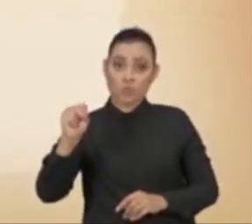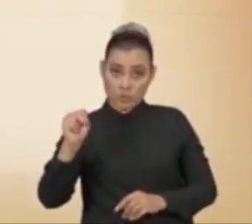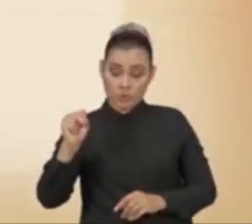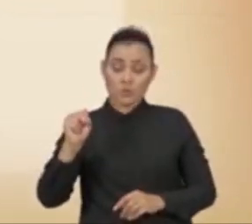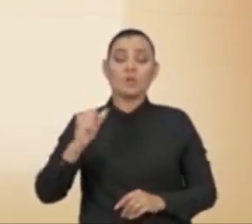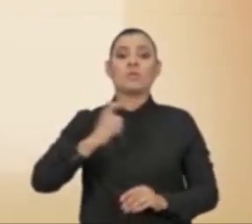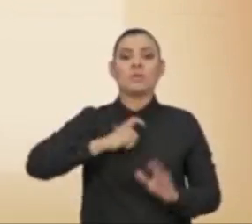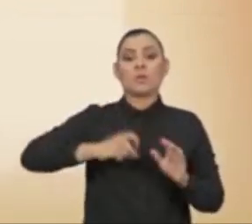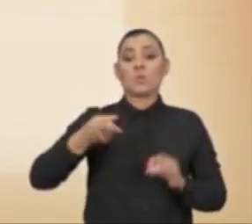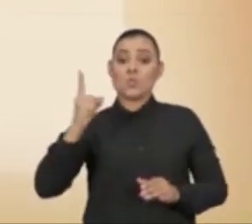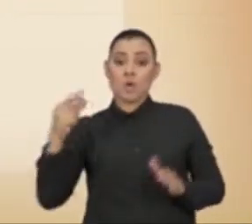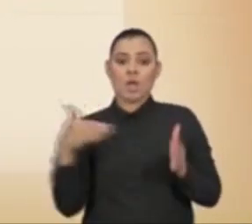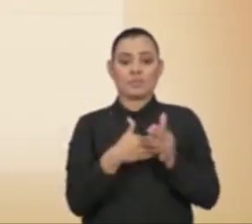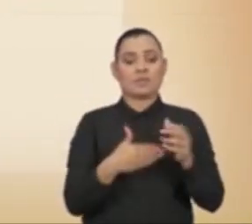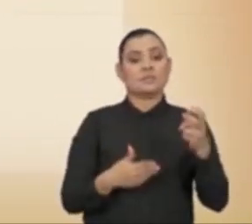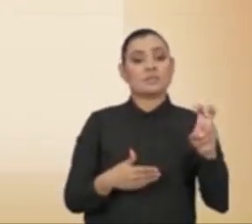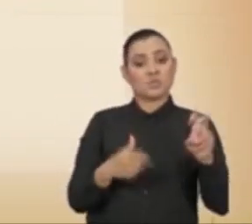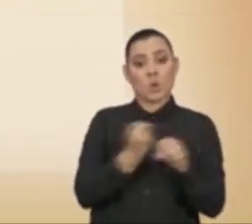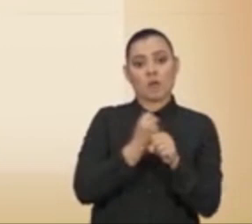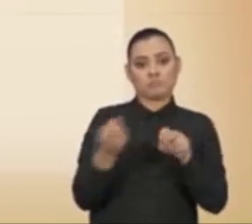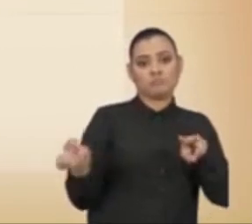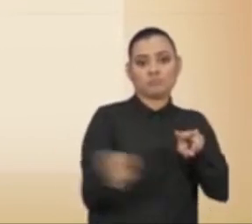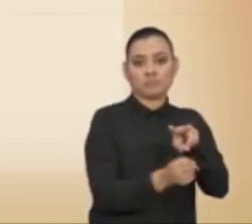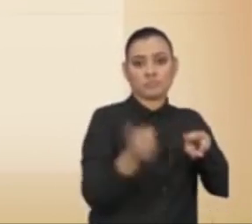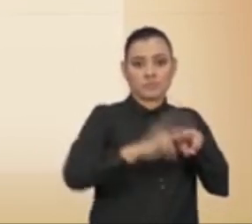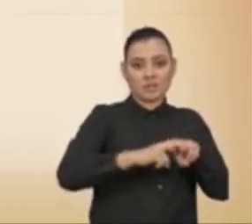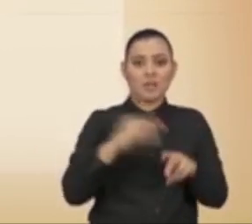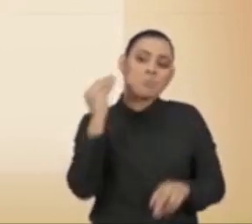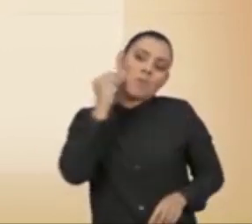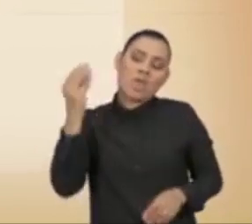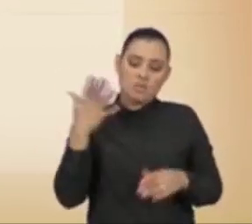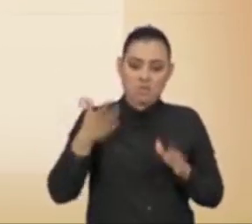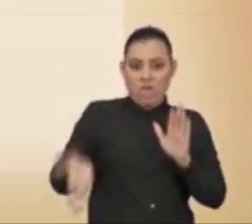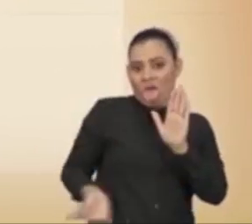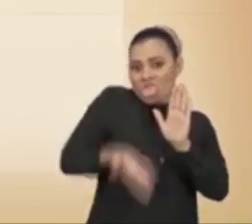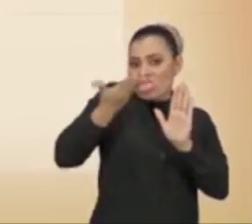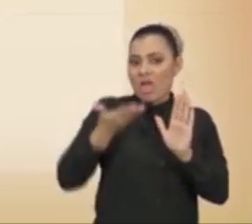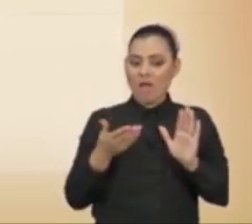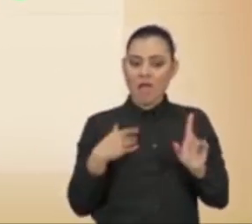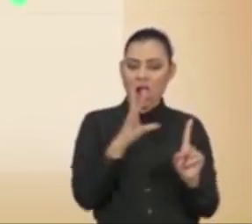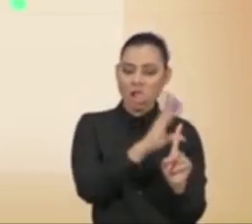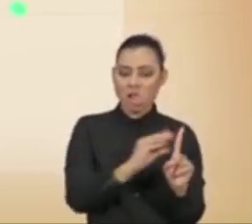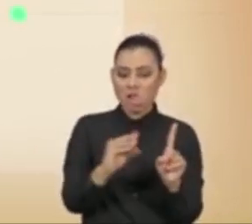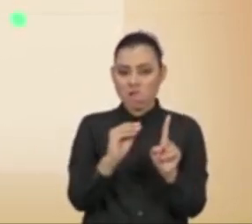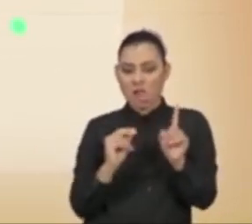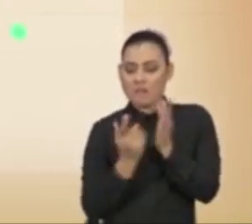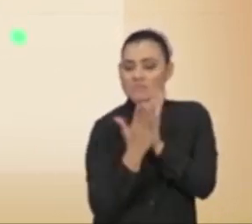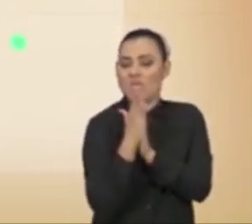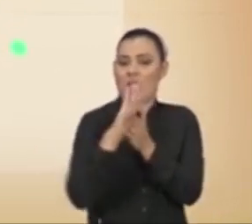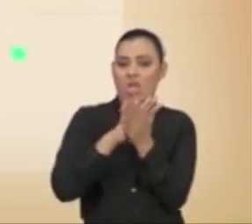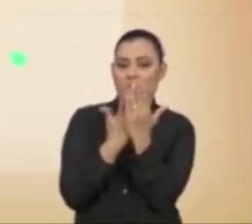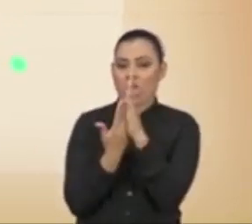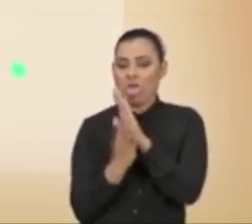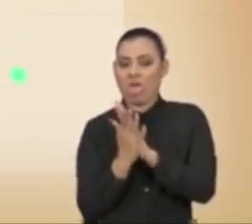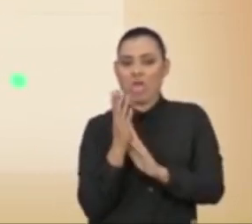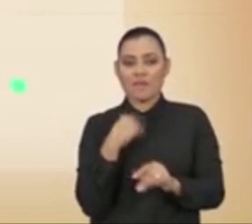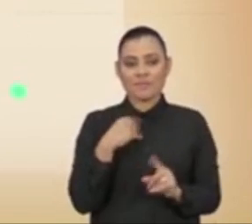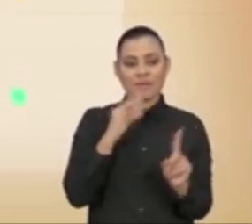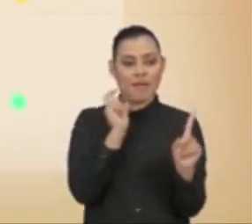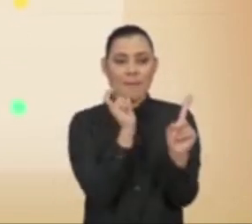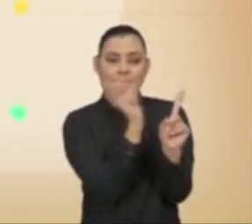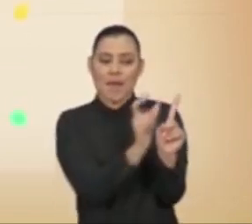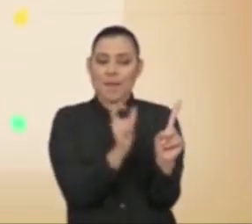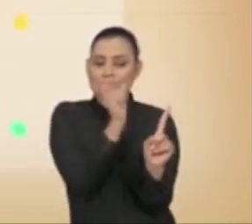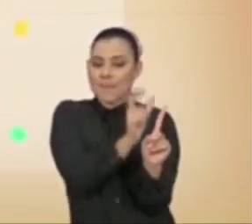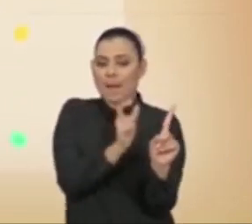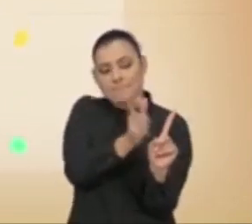com pena de 1 a 5 anos de prisão. Roubar beijos, passar a mão, esfregar o corpo, cantadas com palavras